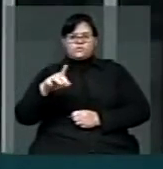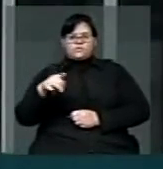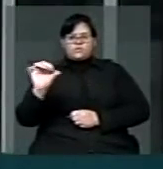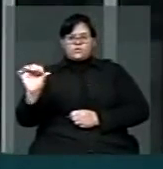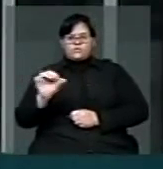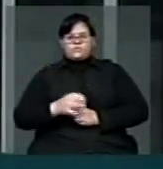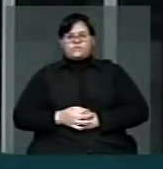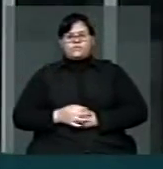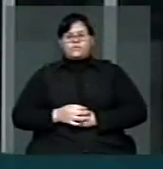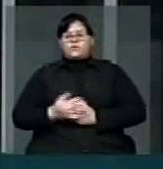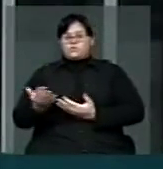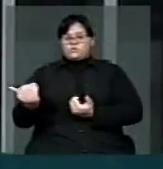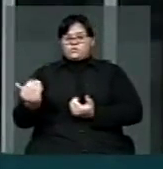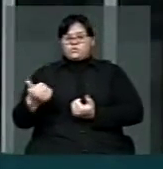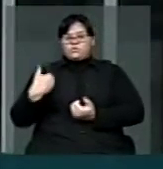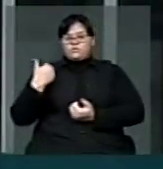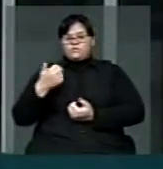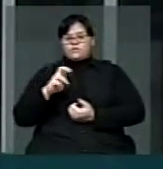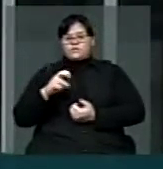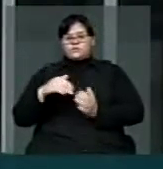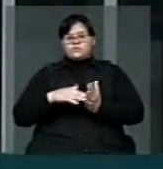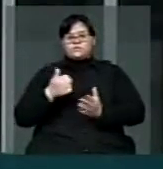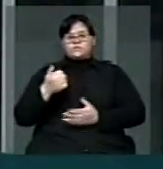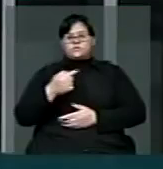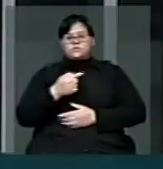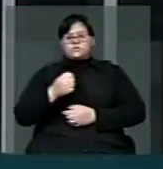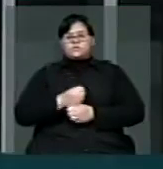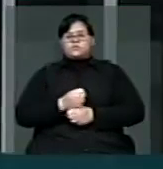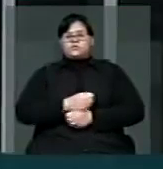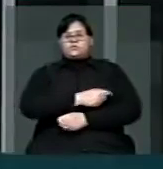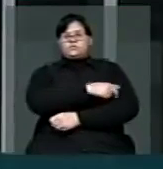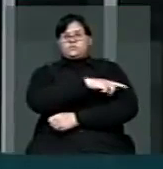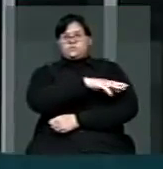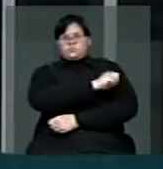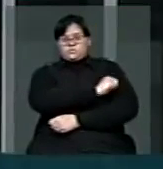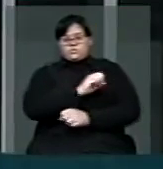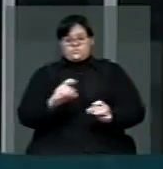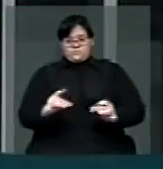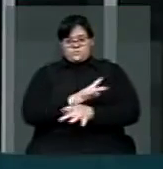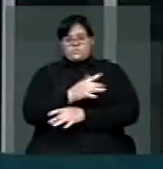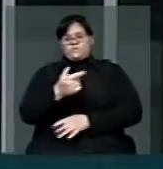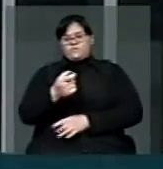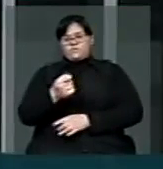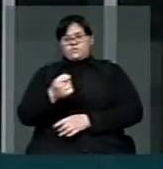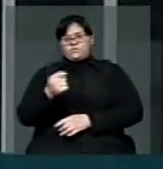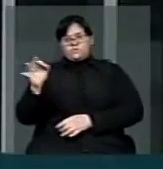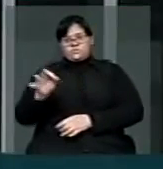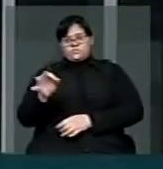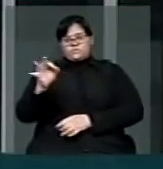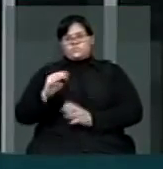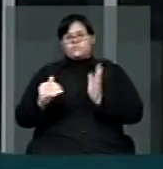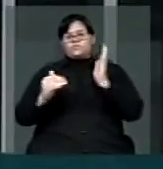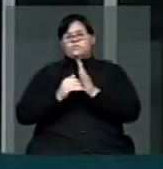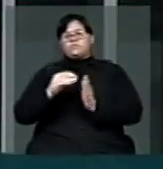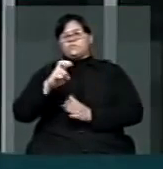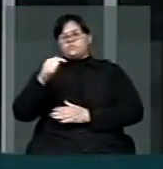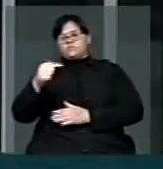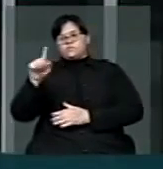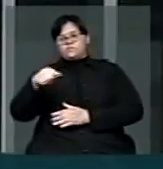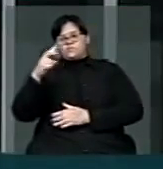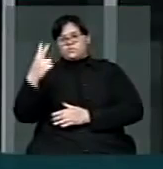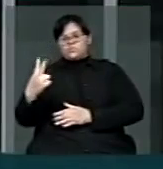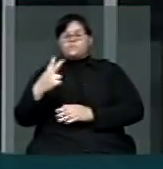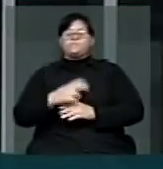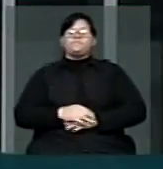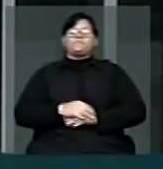84,9%. Jovem de 15 a 17 anos, fundamental completo, passou de 20% para 57,2%. E jovem de